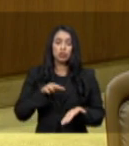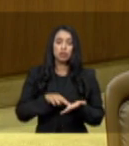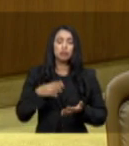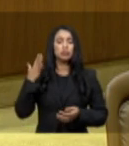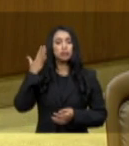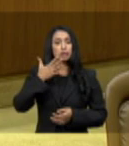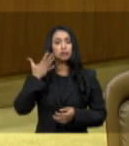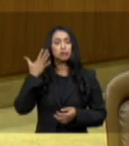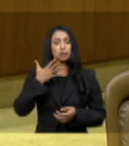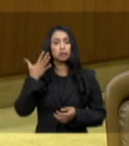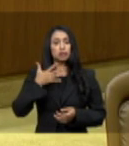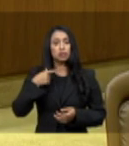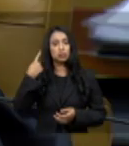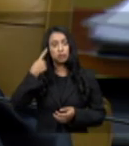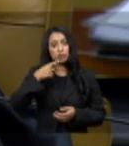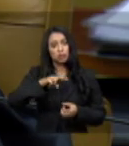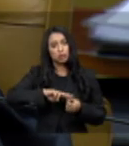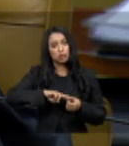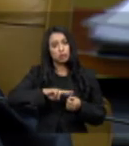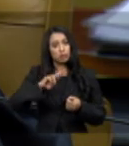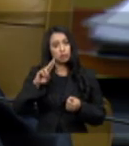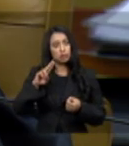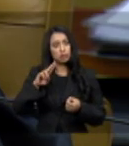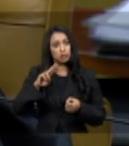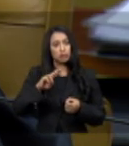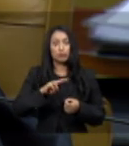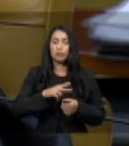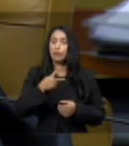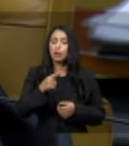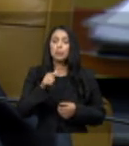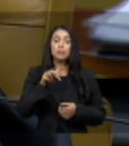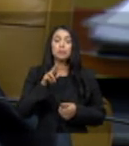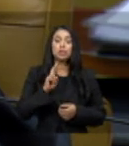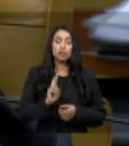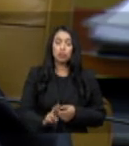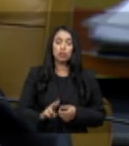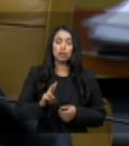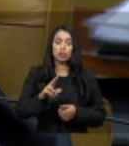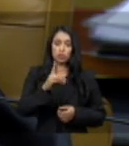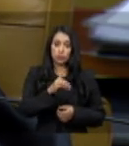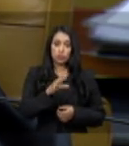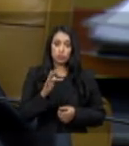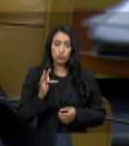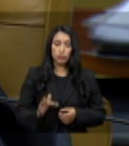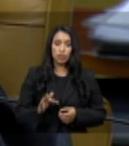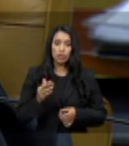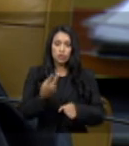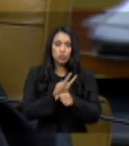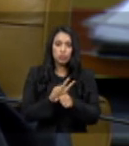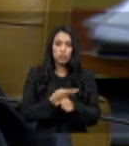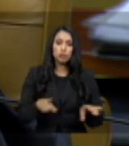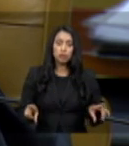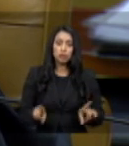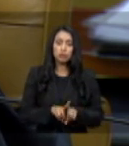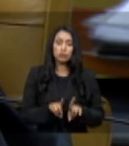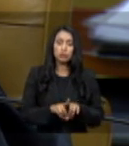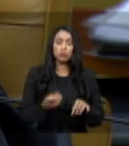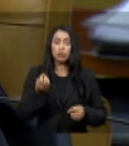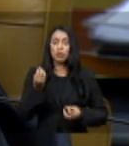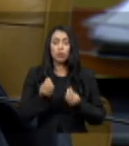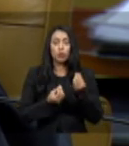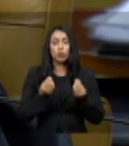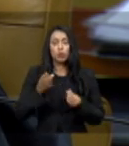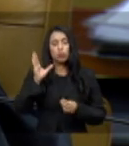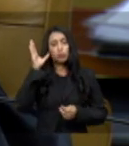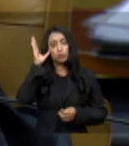da advocacia do distrito federal buscando também uma fórmula